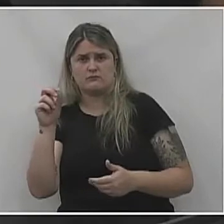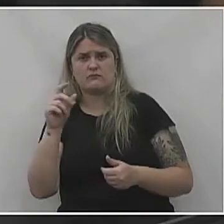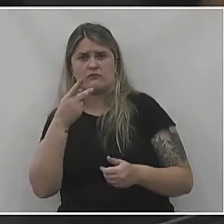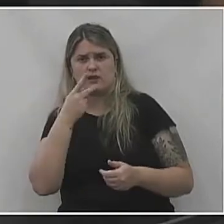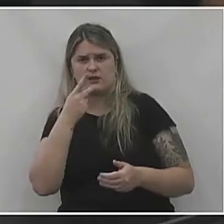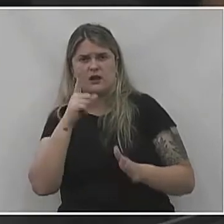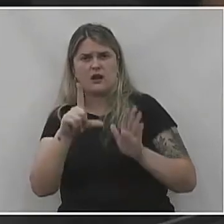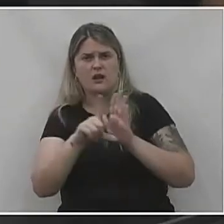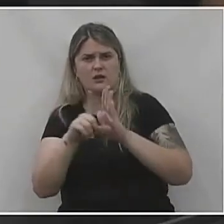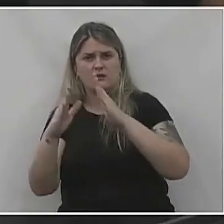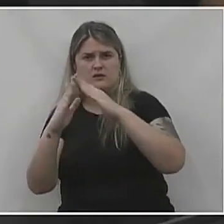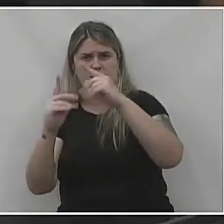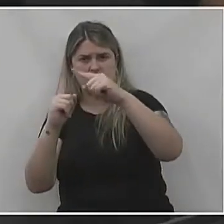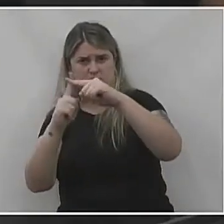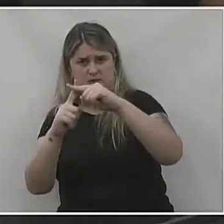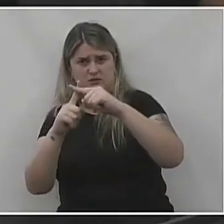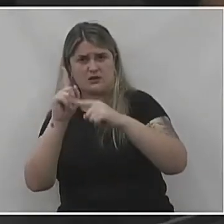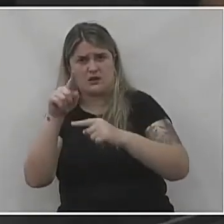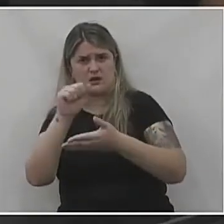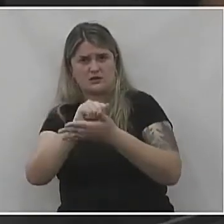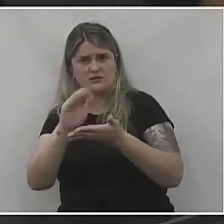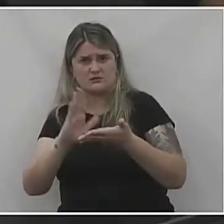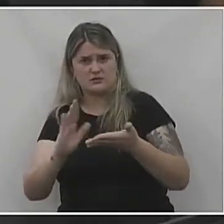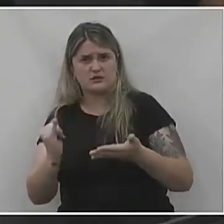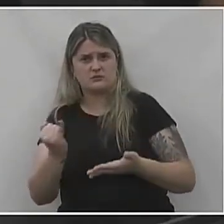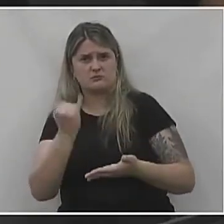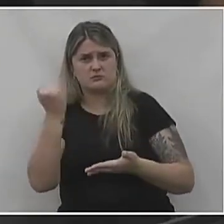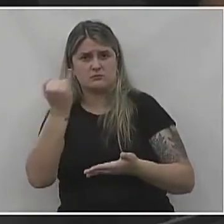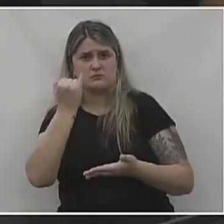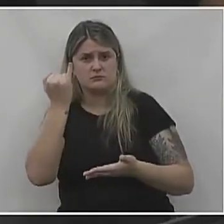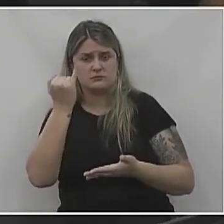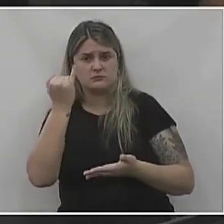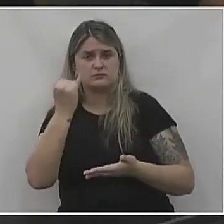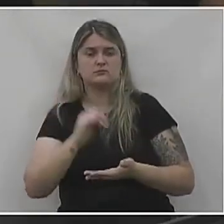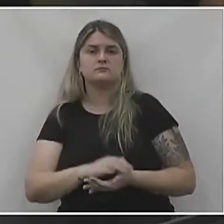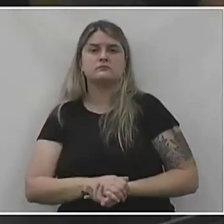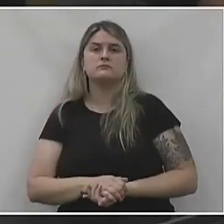legalização das igrejas como atividades essenciais